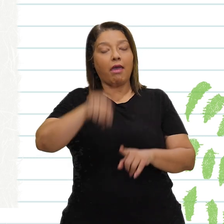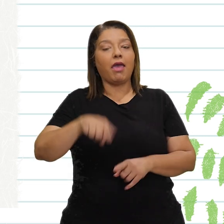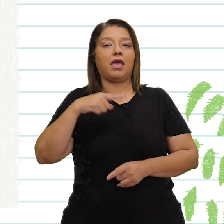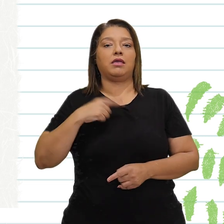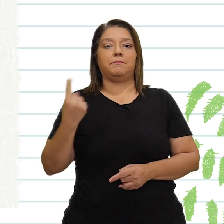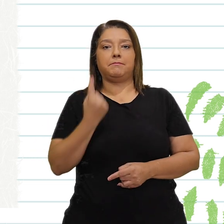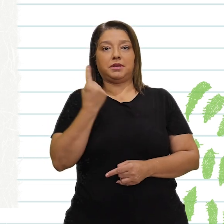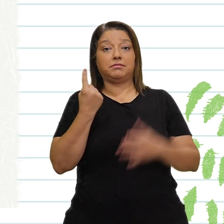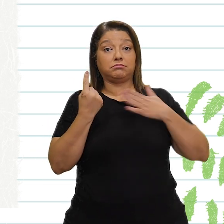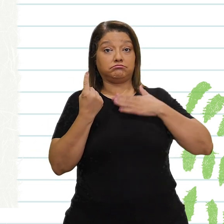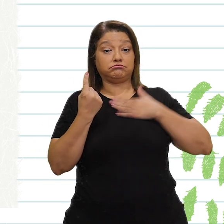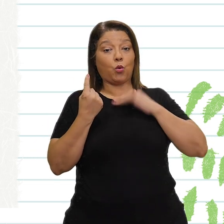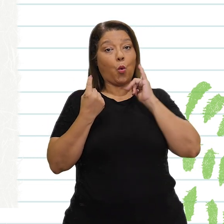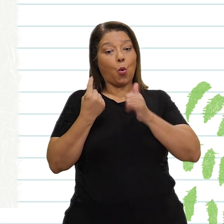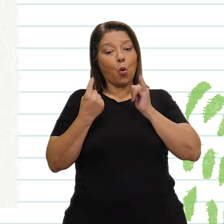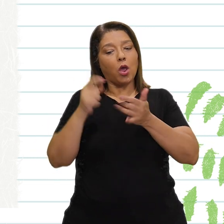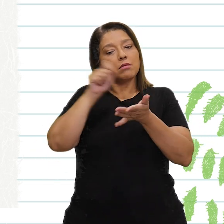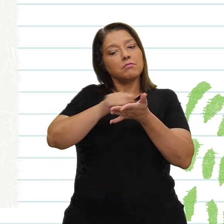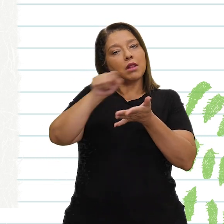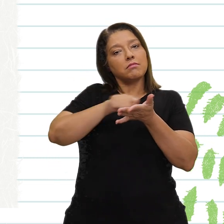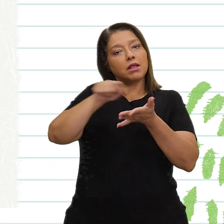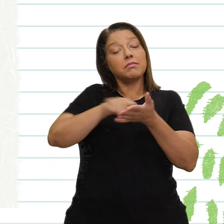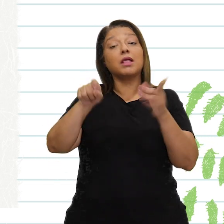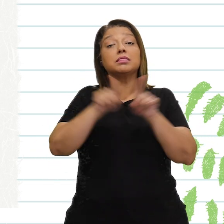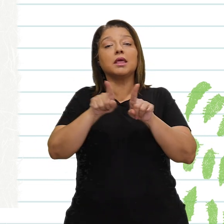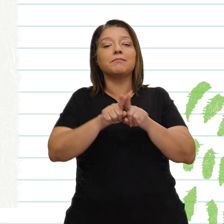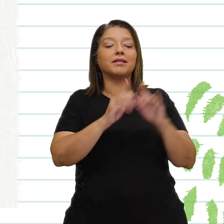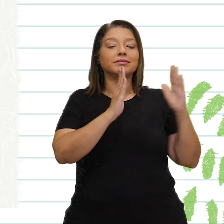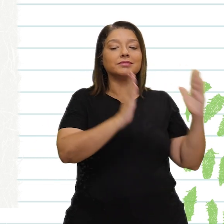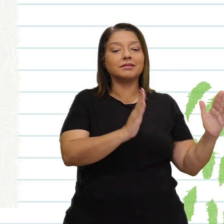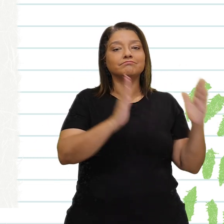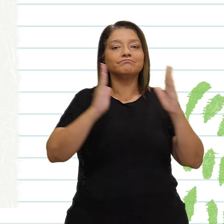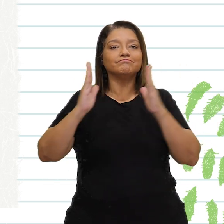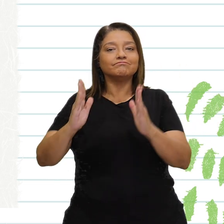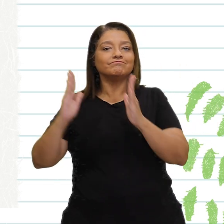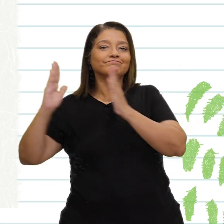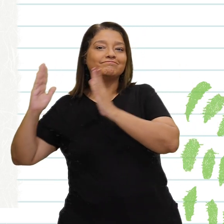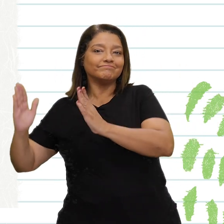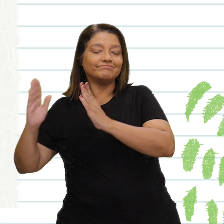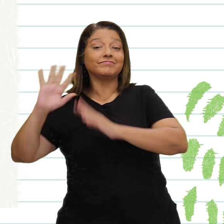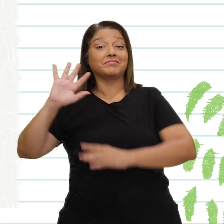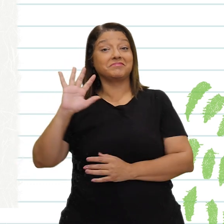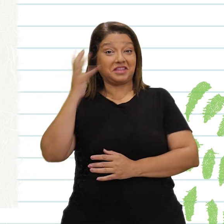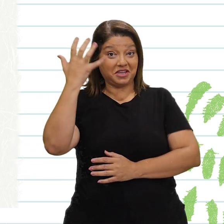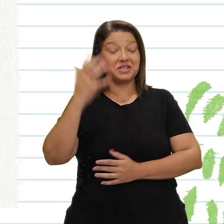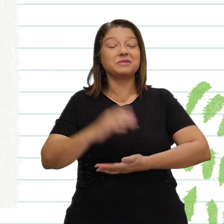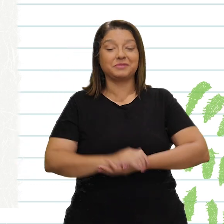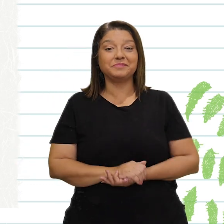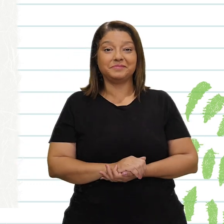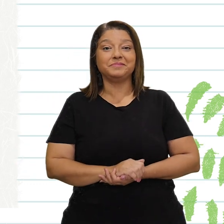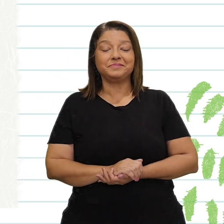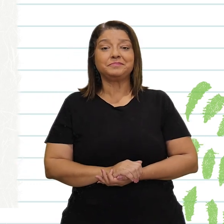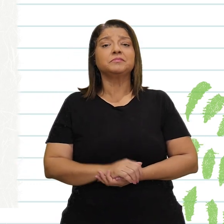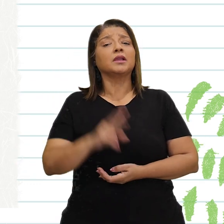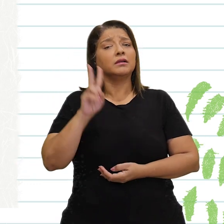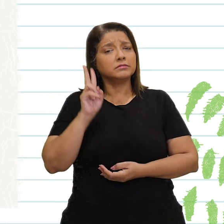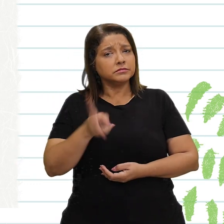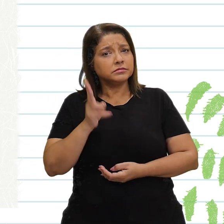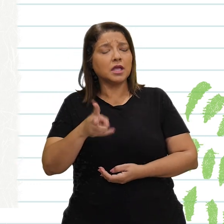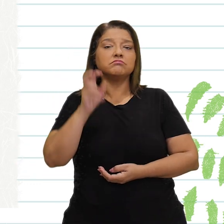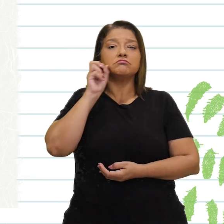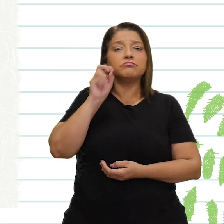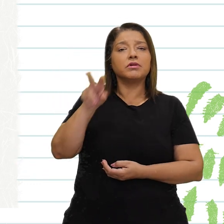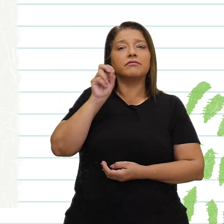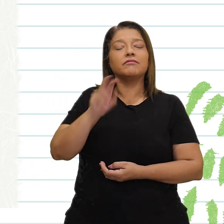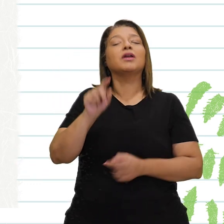primeira pessoa e em ordem cronológica. Na maior parte dos casos, serve como um